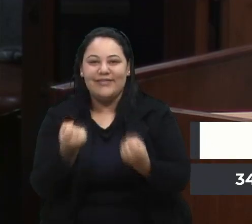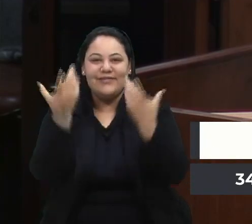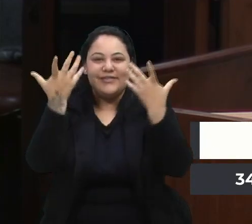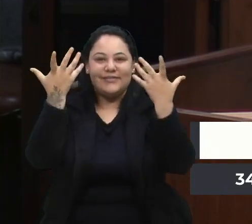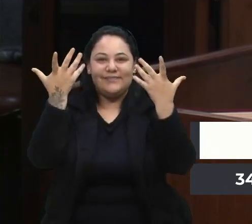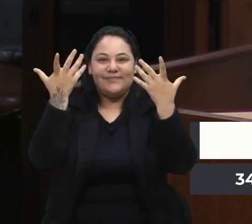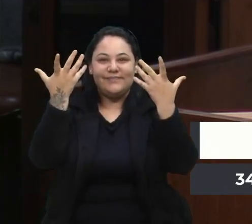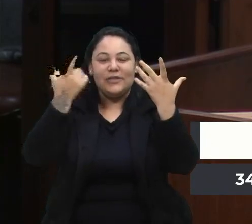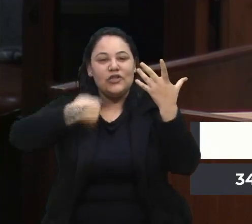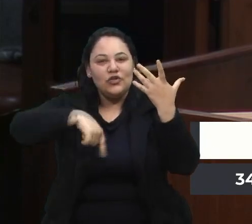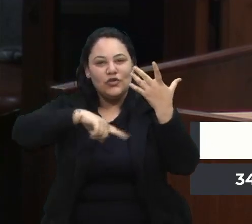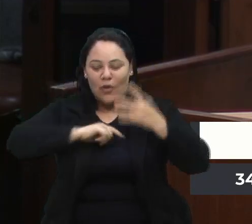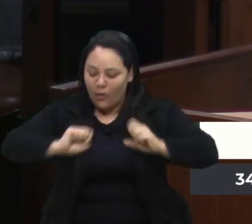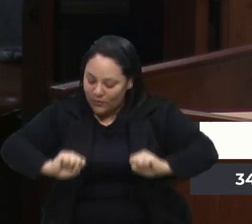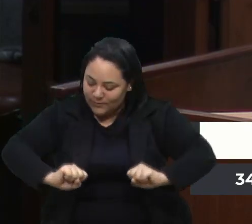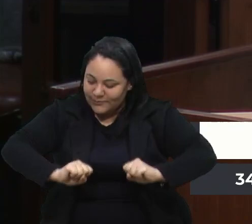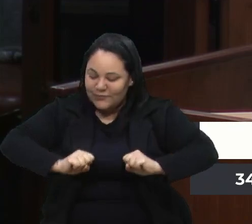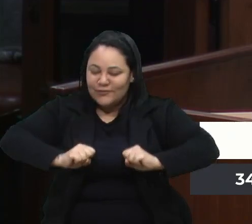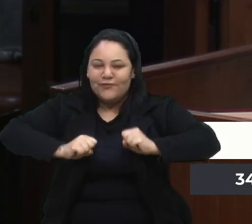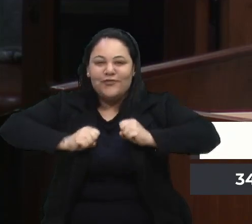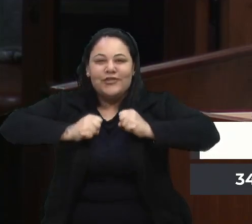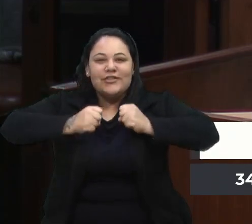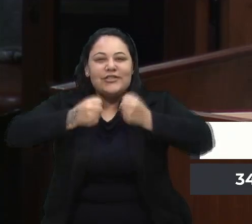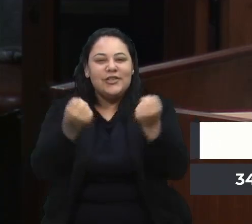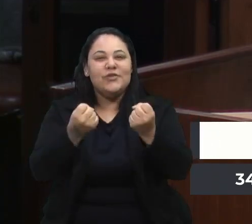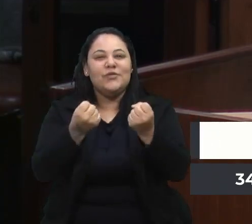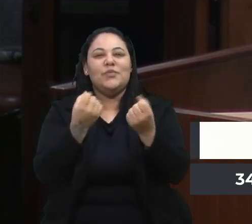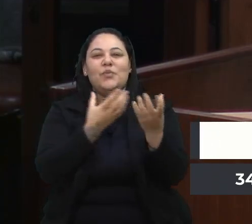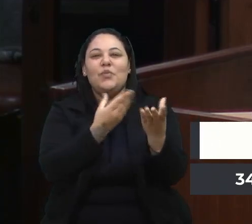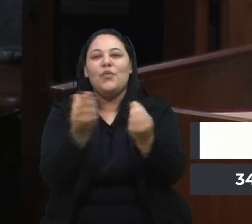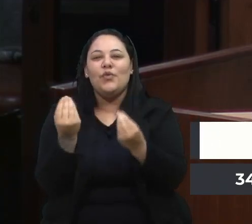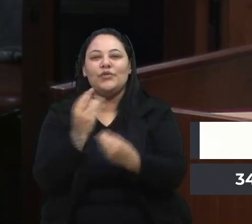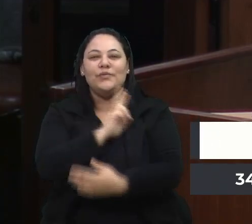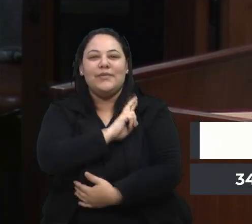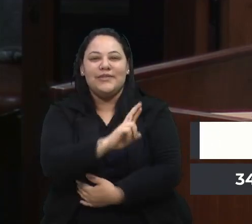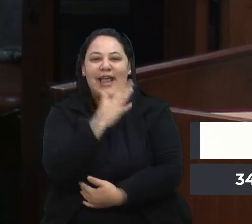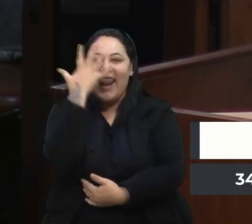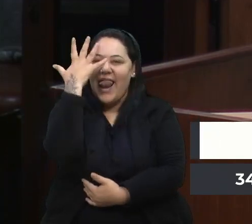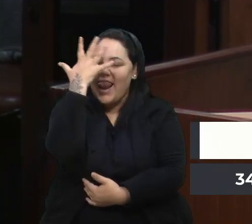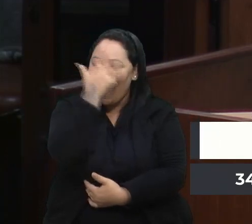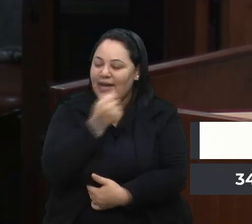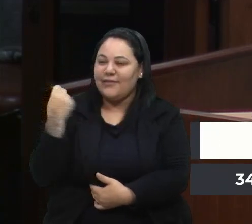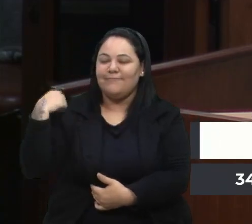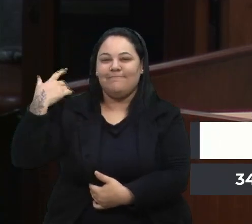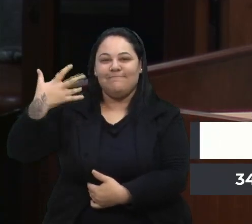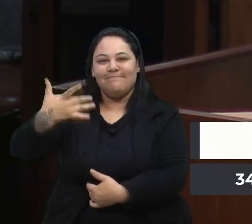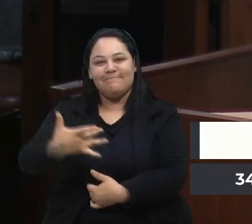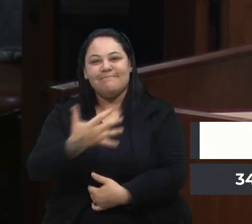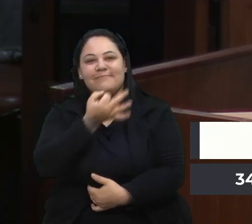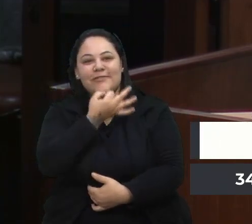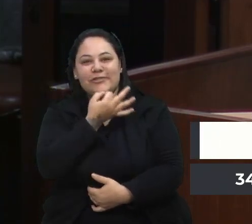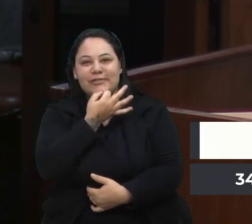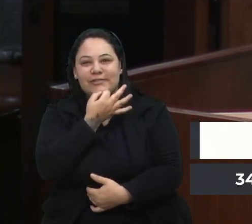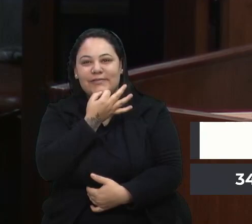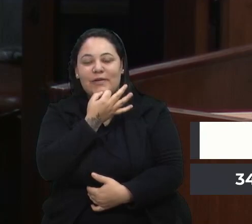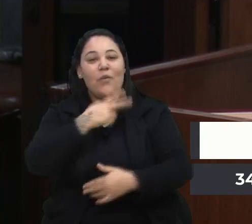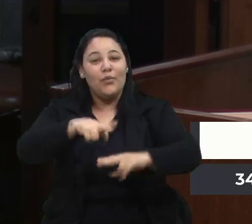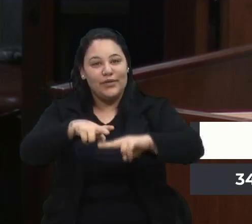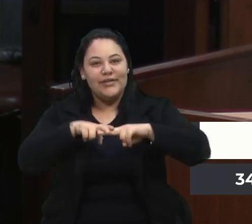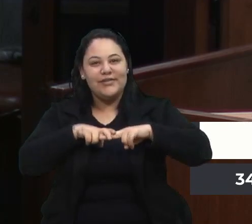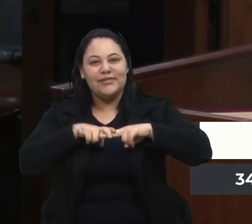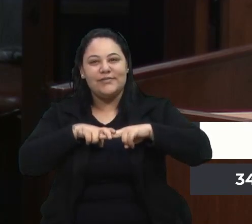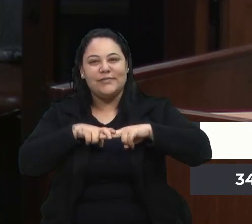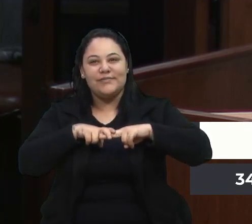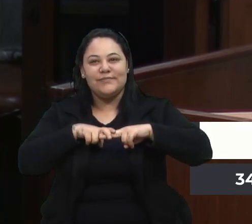nos empenhando ao máximo para honrar e representar a linda história de Caxias do Sul e, por meio disso,